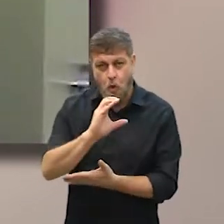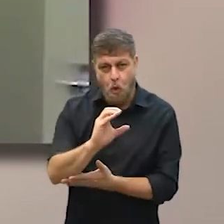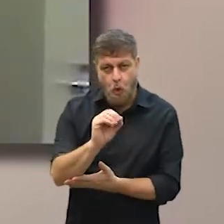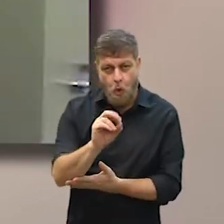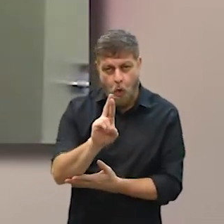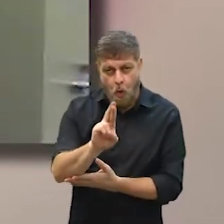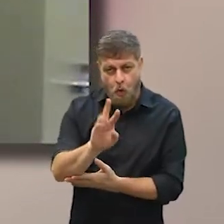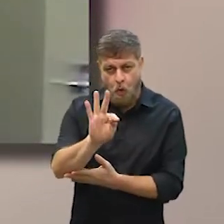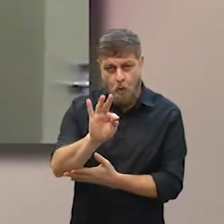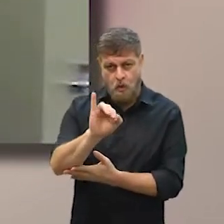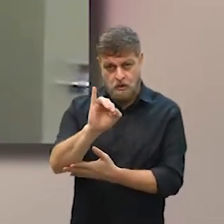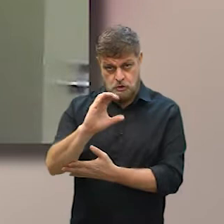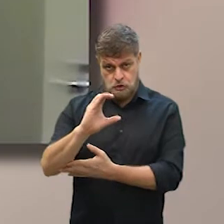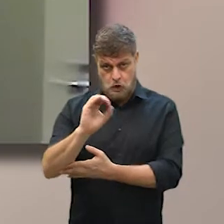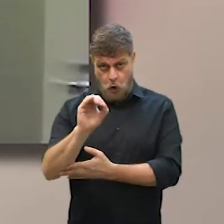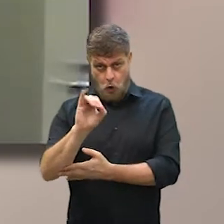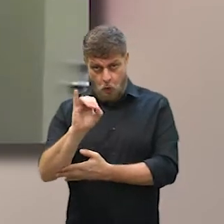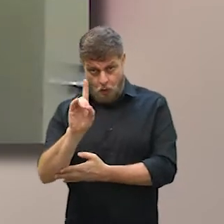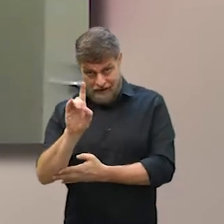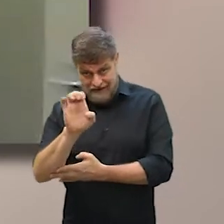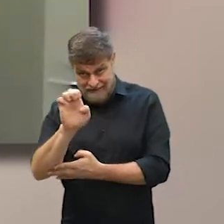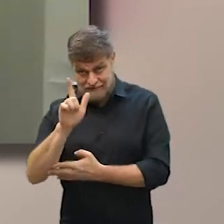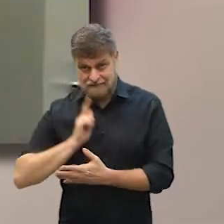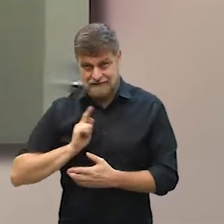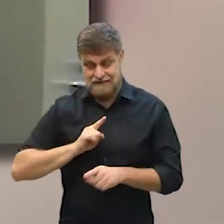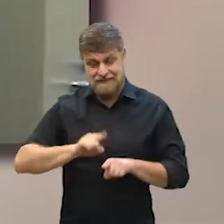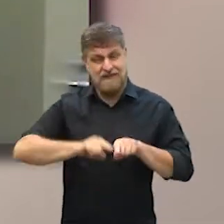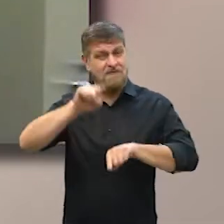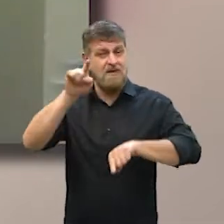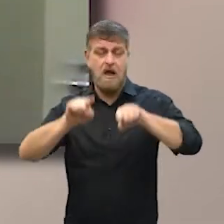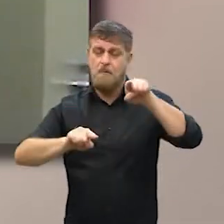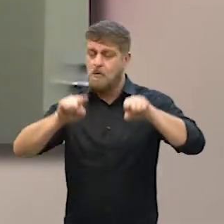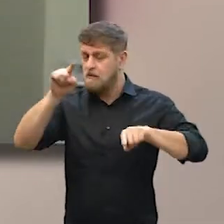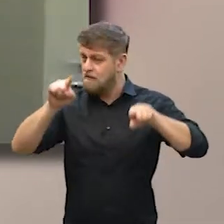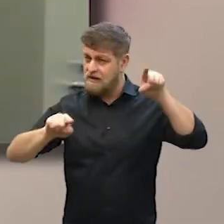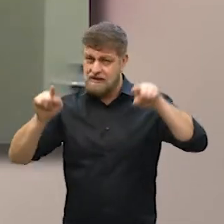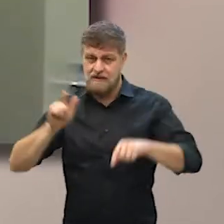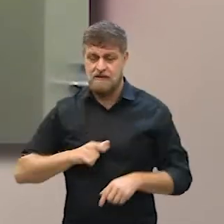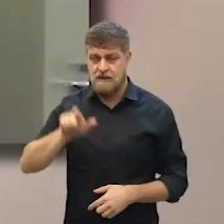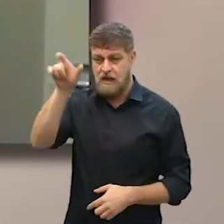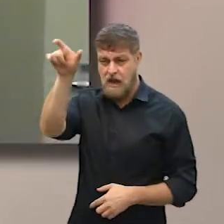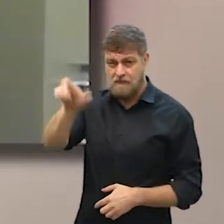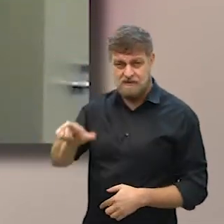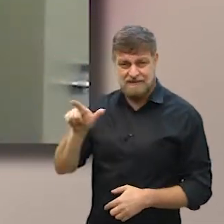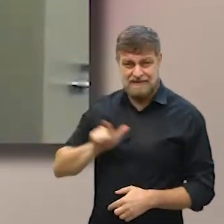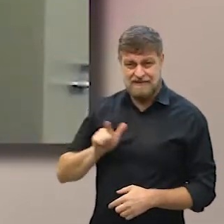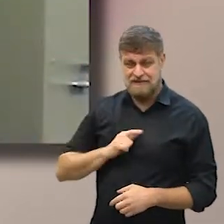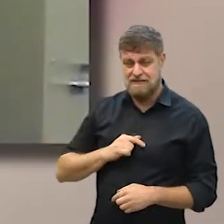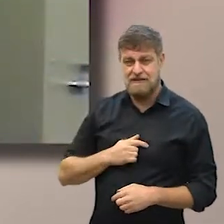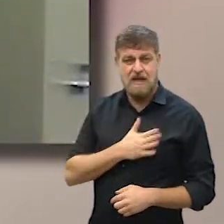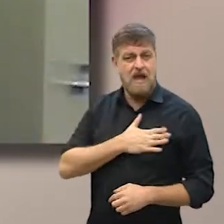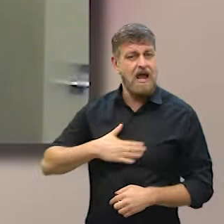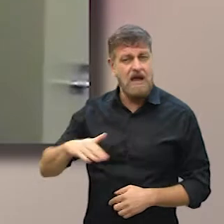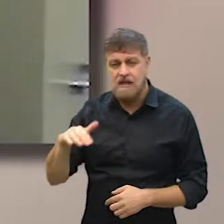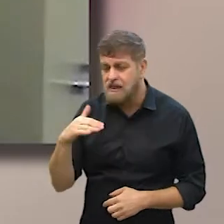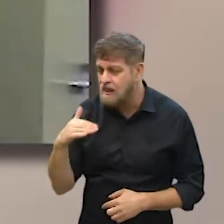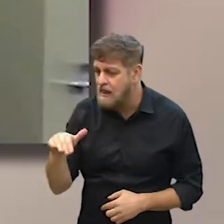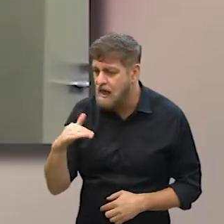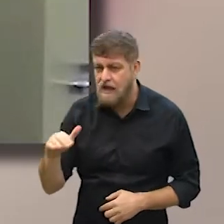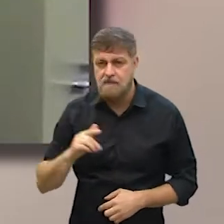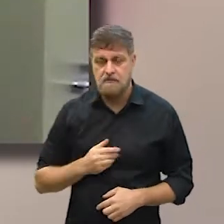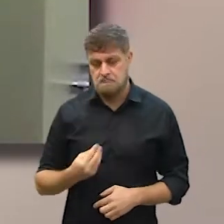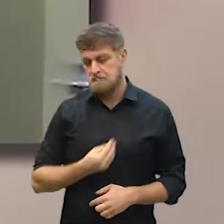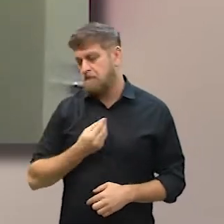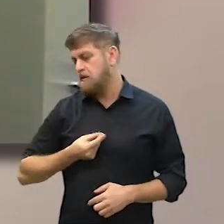corticóides passar as manifestações do outro caminhos são muito baseadas então pode ser paciente quadros muito muito